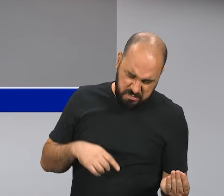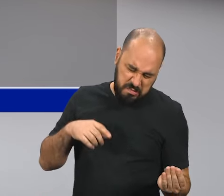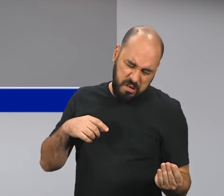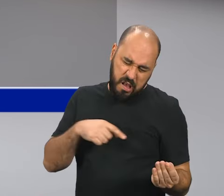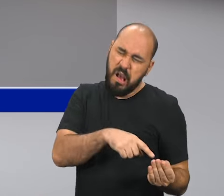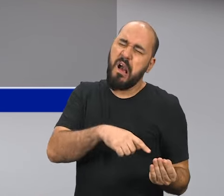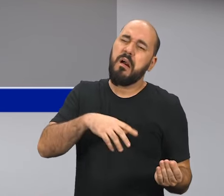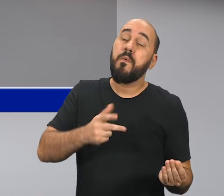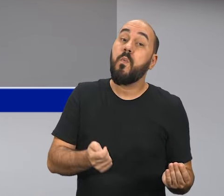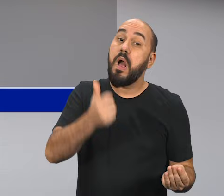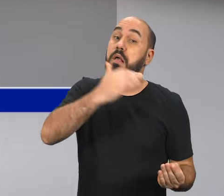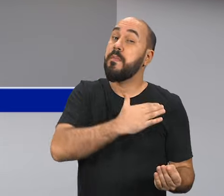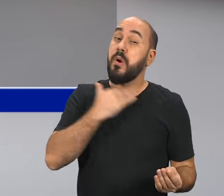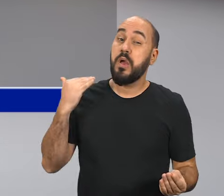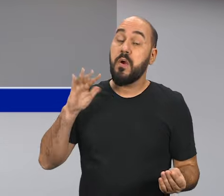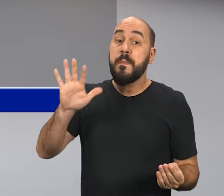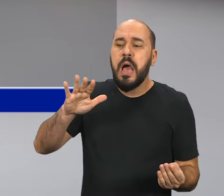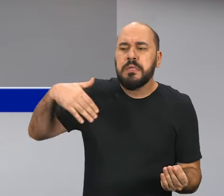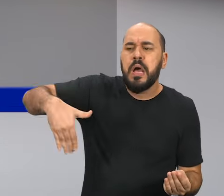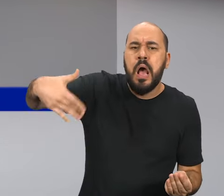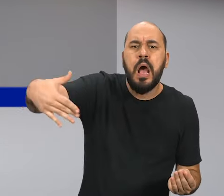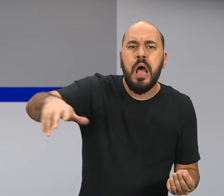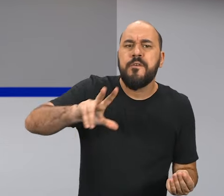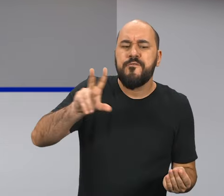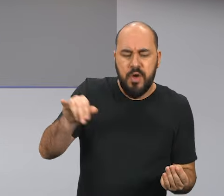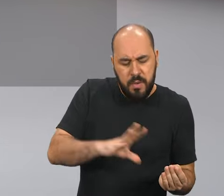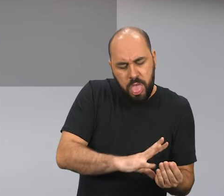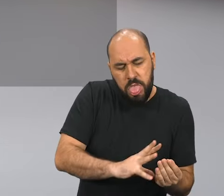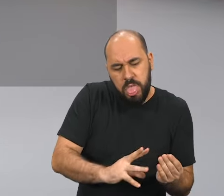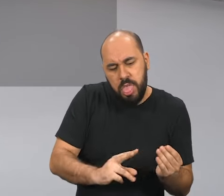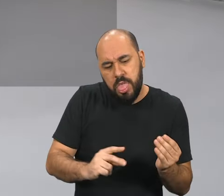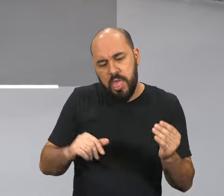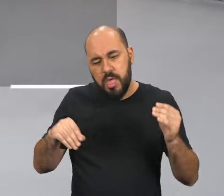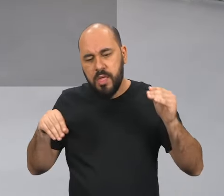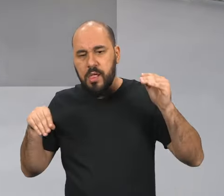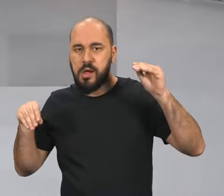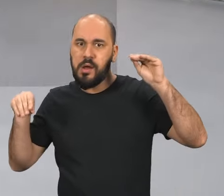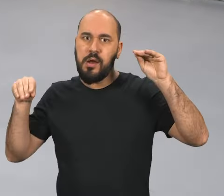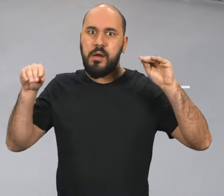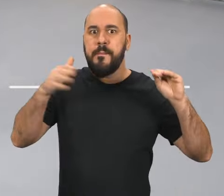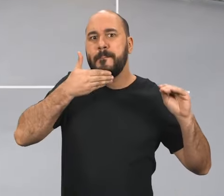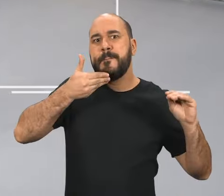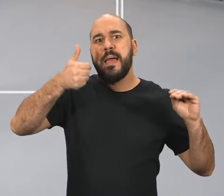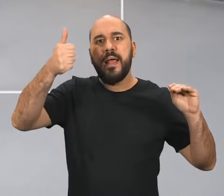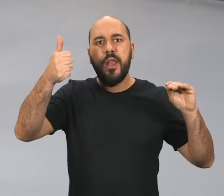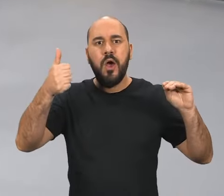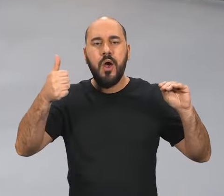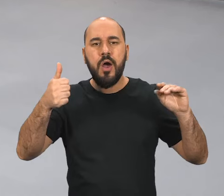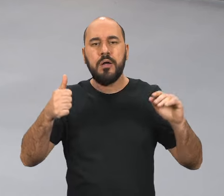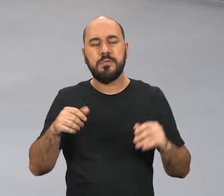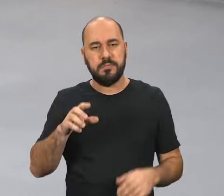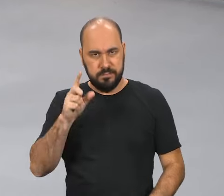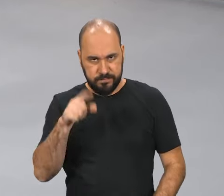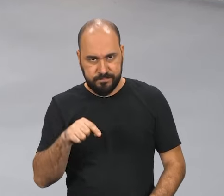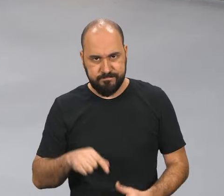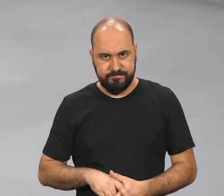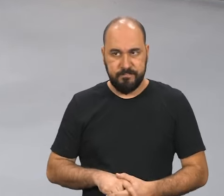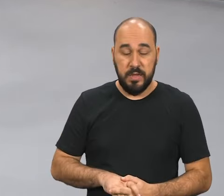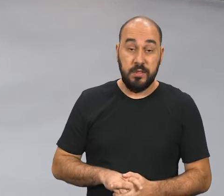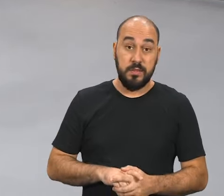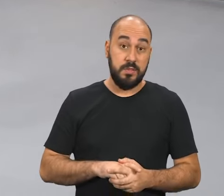foi curada, e toda a terra se maravilhou, seguindo a besta. Então o texto agora está dizendo que a besta receberia um golpe